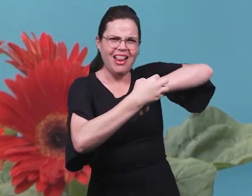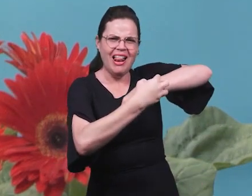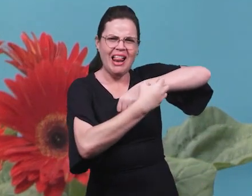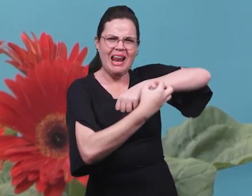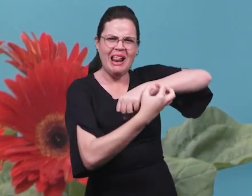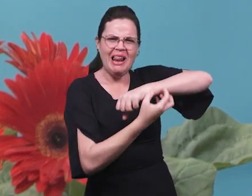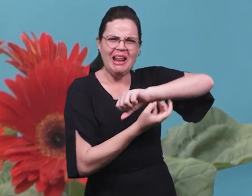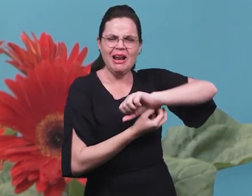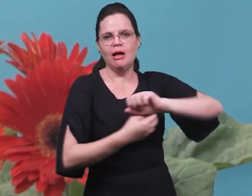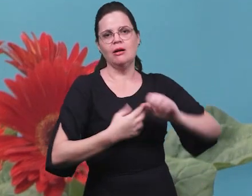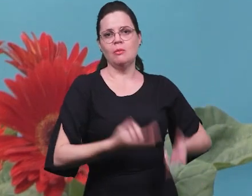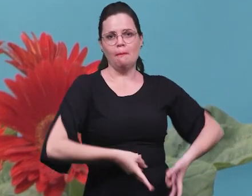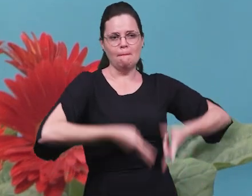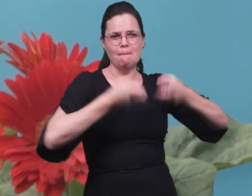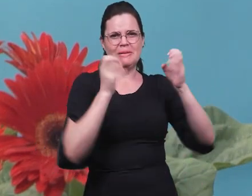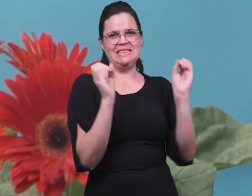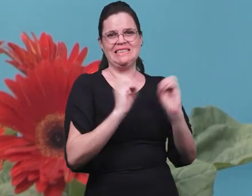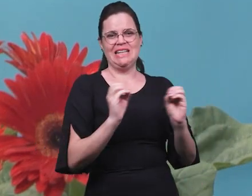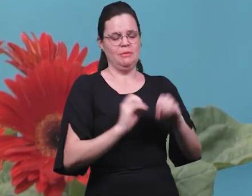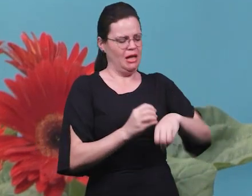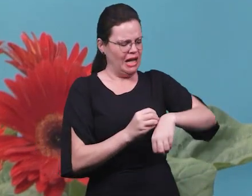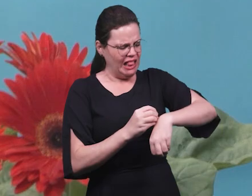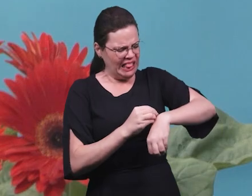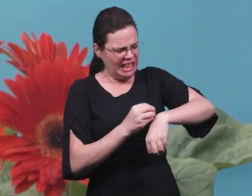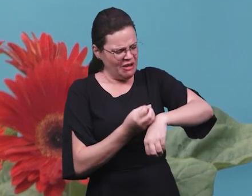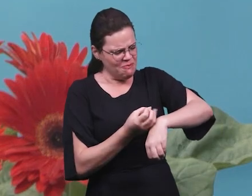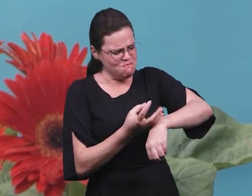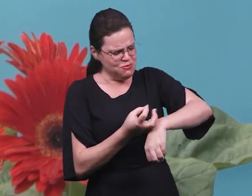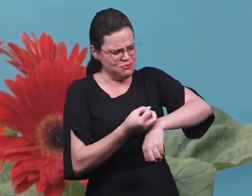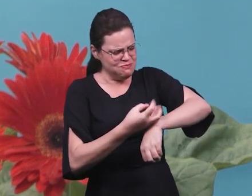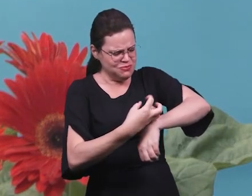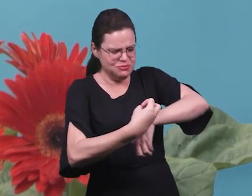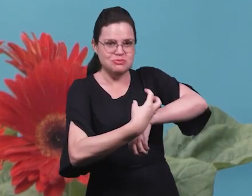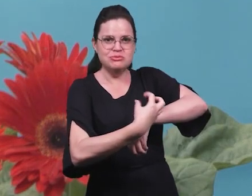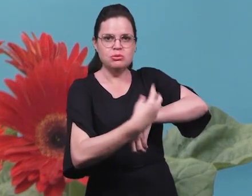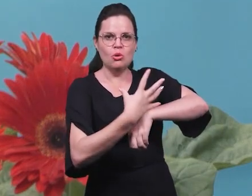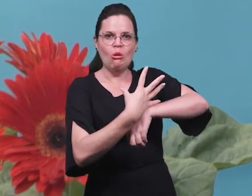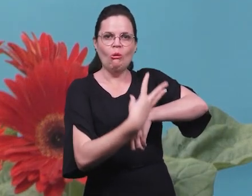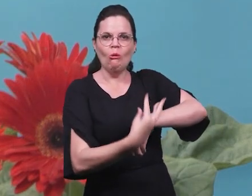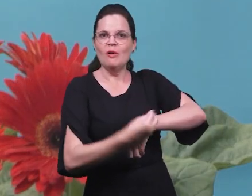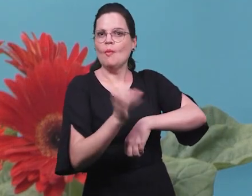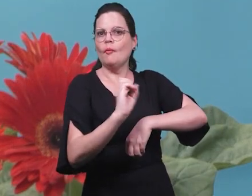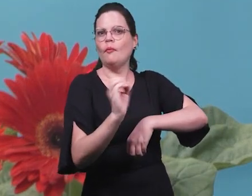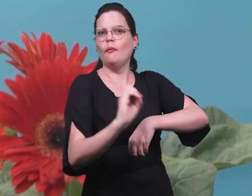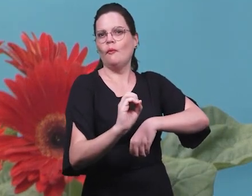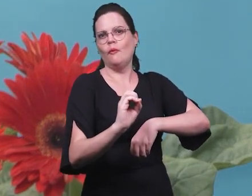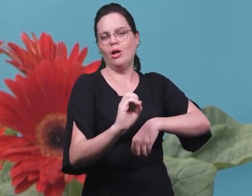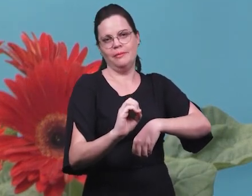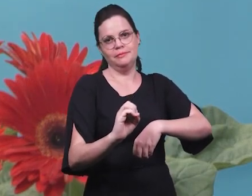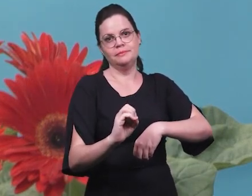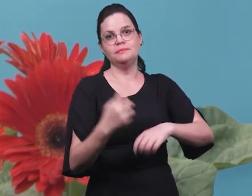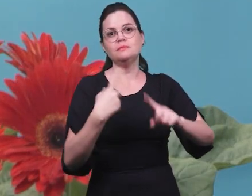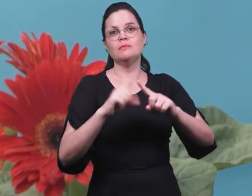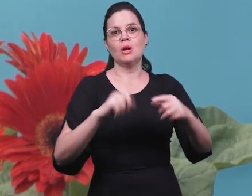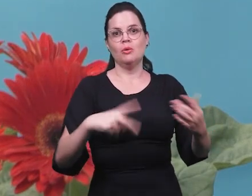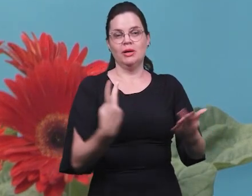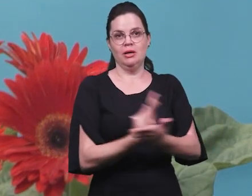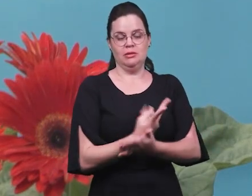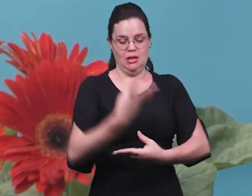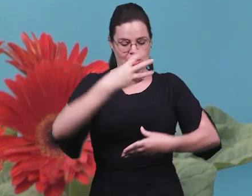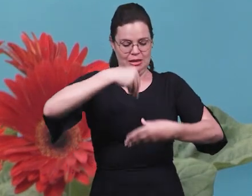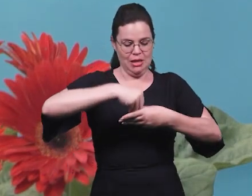a complicação das feridas que não cicatrizam. Exatamente por quê? Porque nas nossas